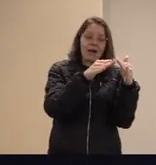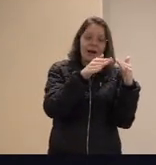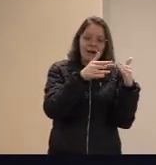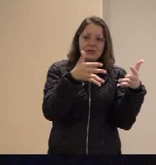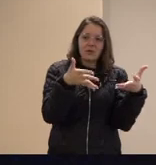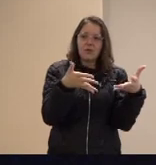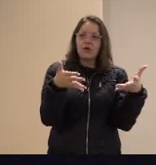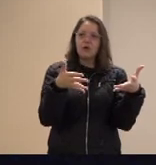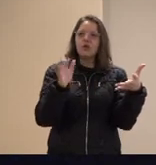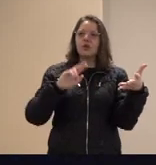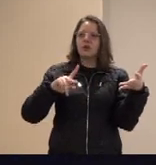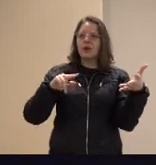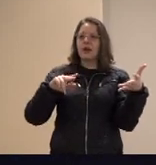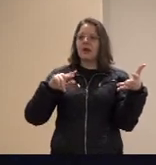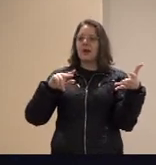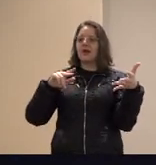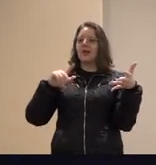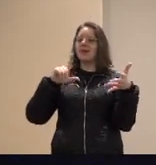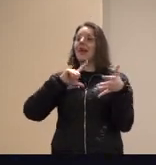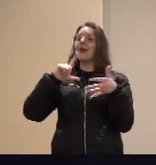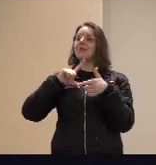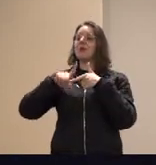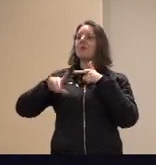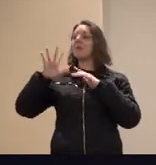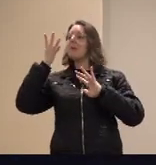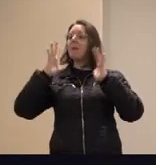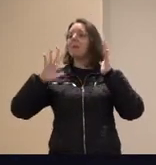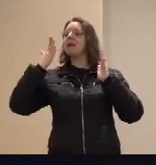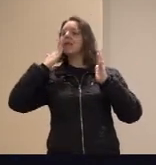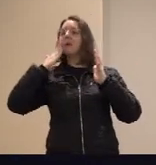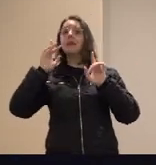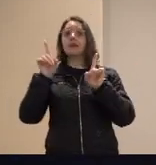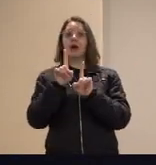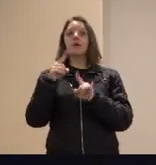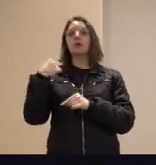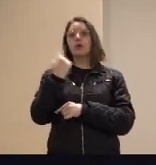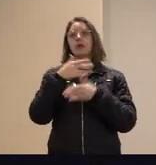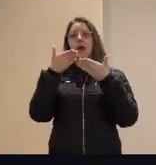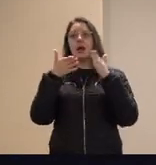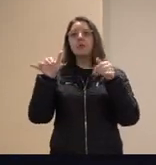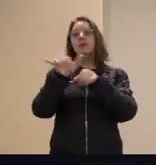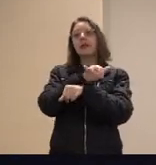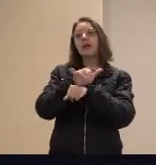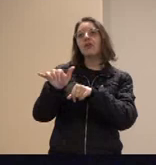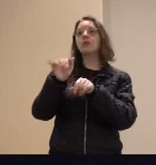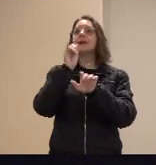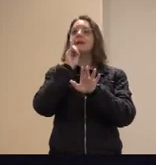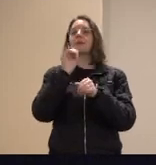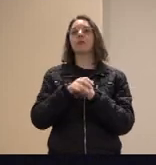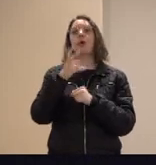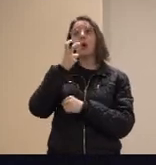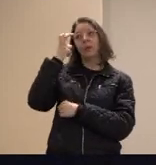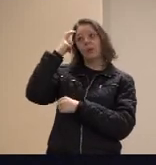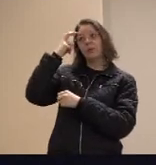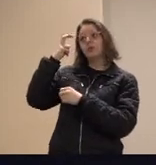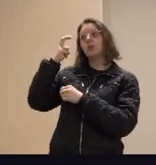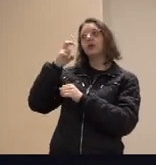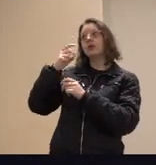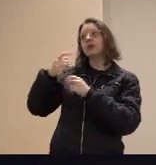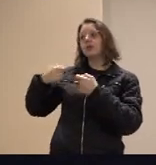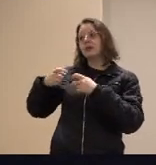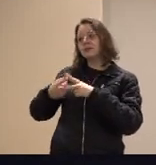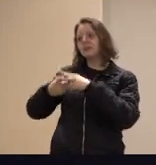com soluções, porque essas a gente tem que construir ao longo do tempo. São mudanças de cultura, como foi falado aqui, fortalecimento